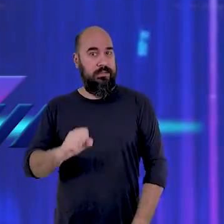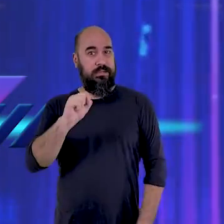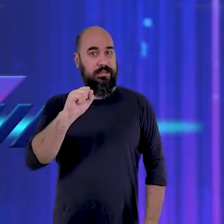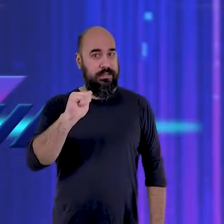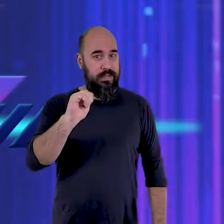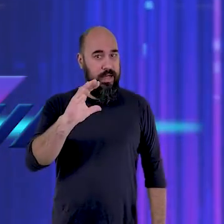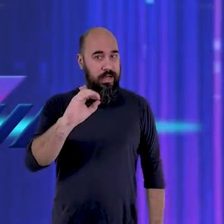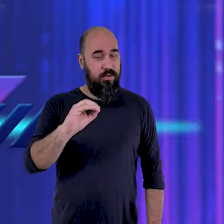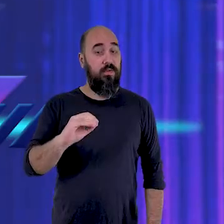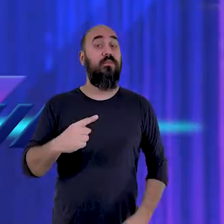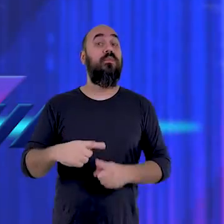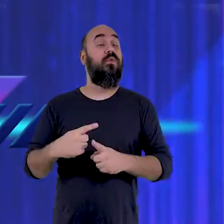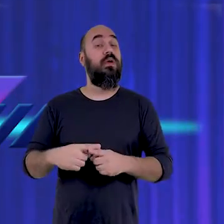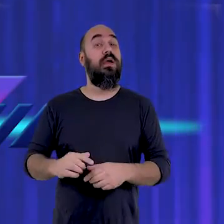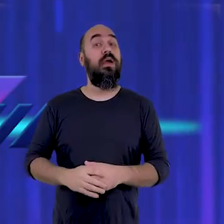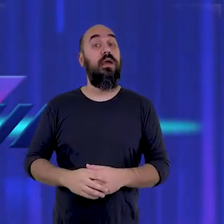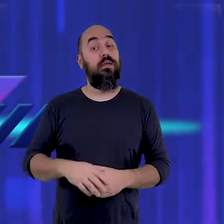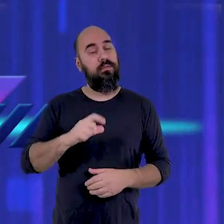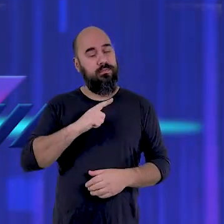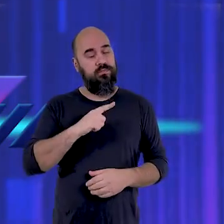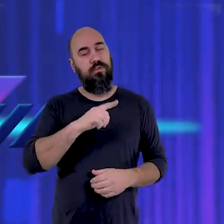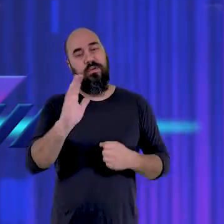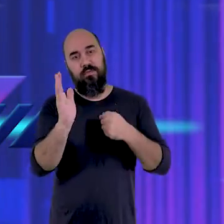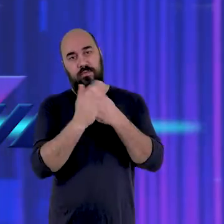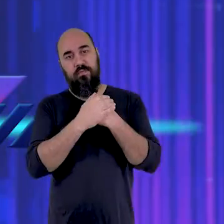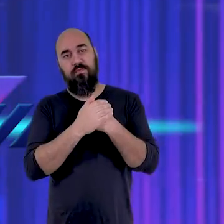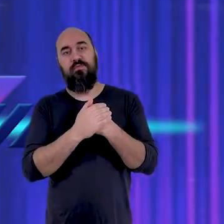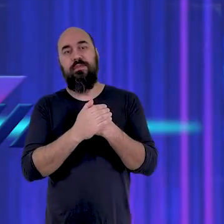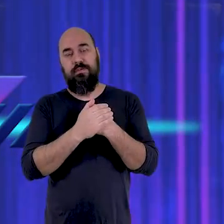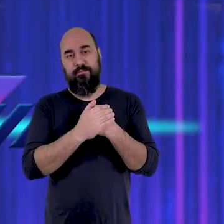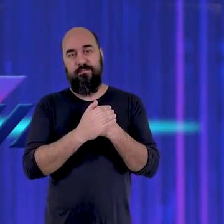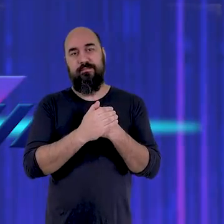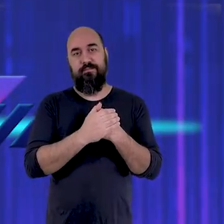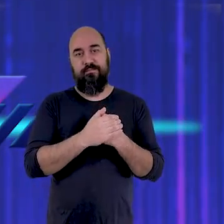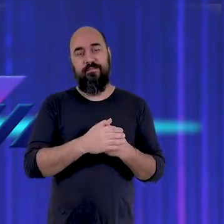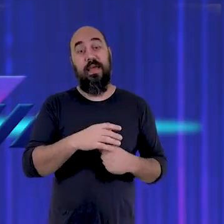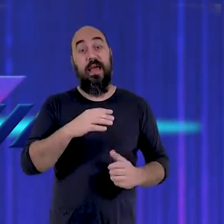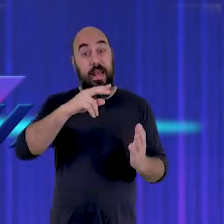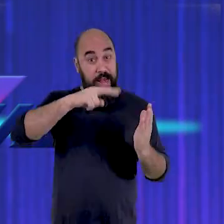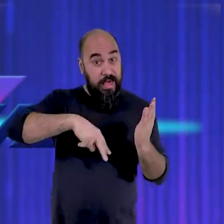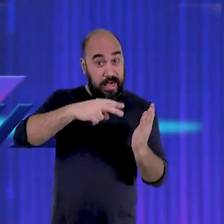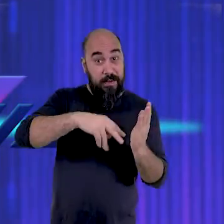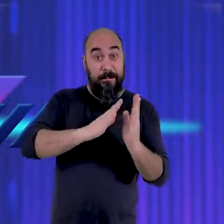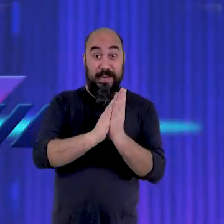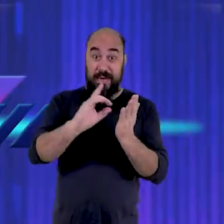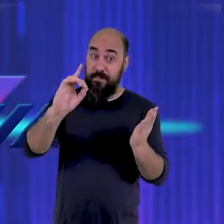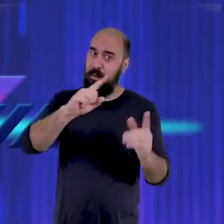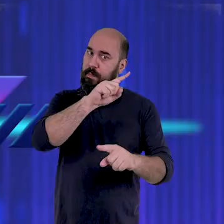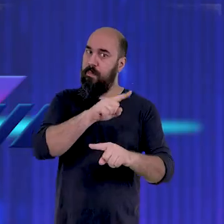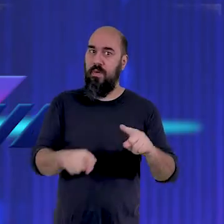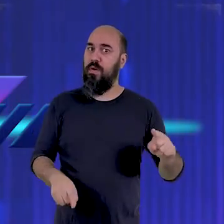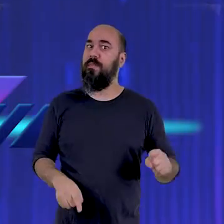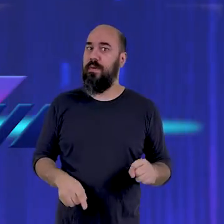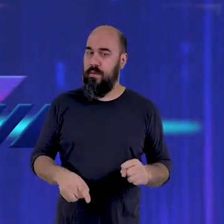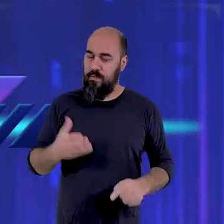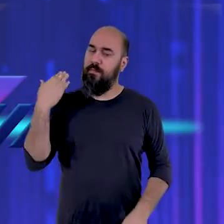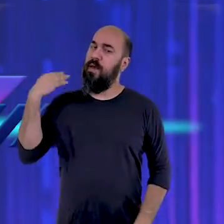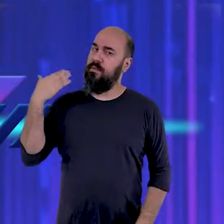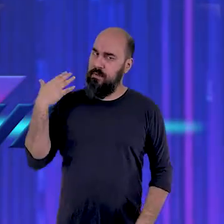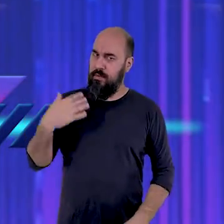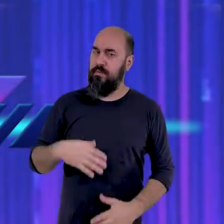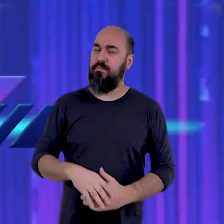pano de saco, porque ela estava oculta e abafada. A leitura estava proibida, sobre a alegação de que o